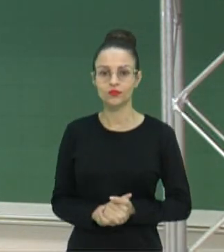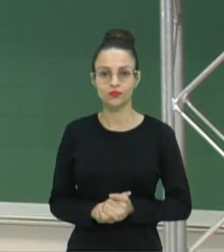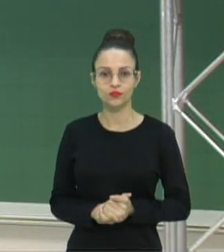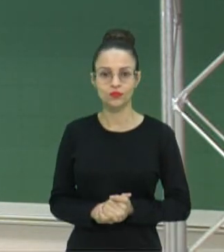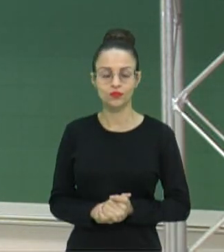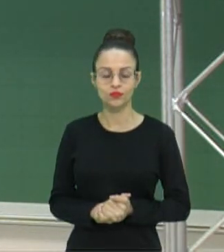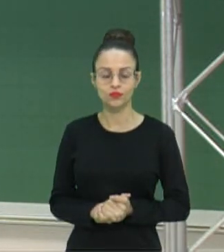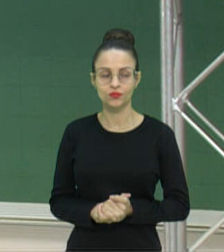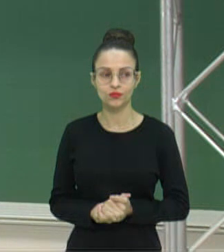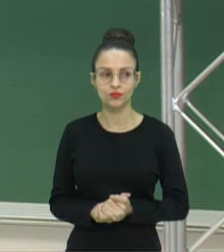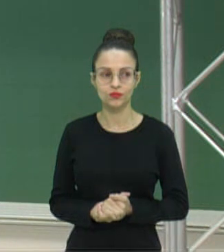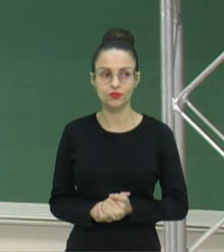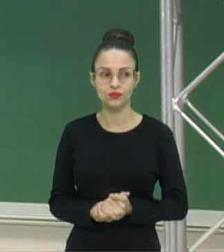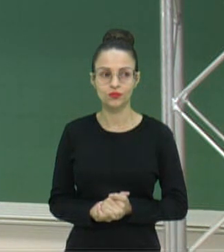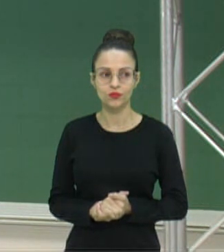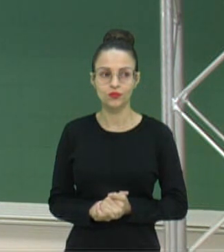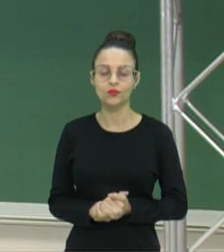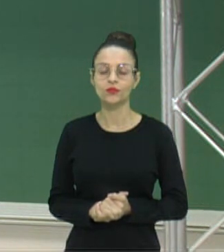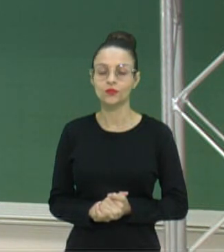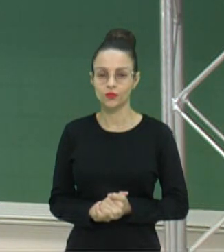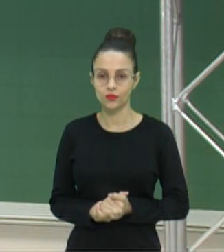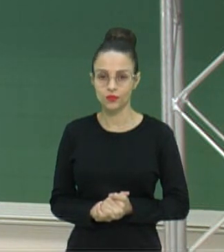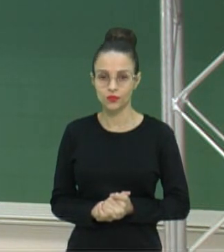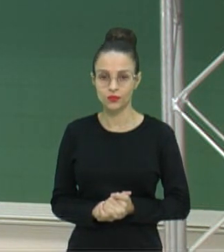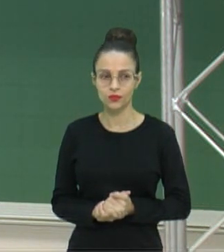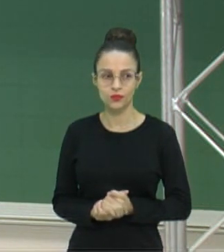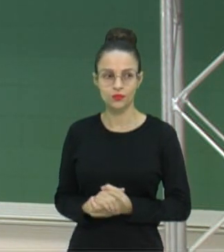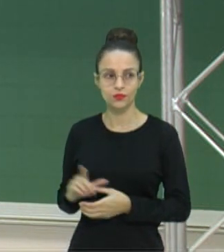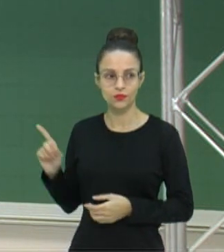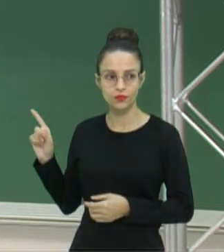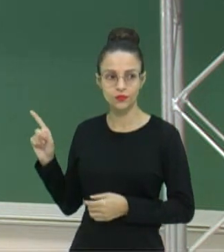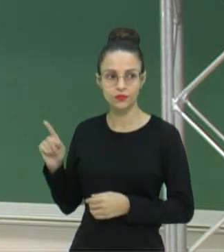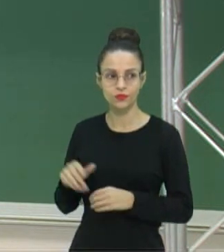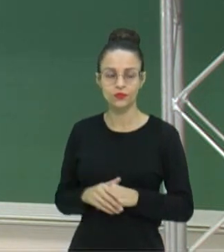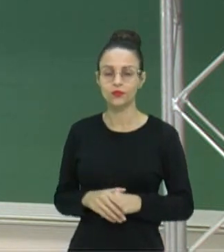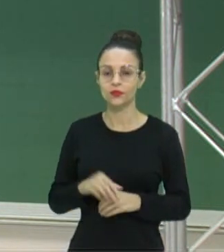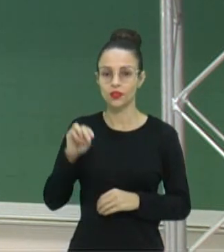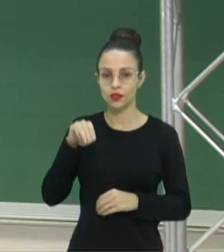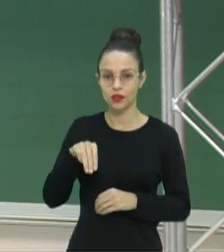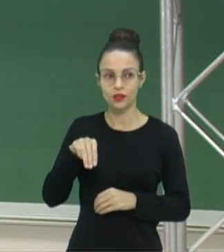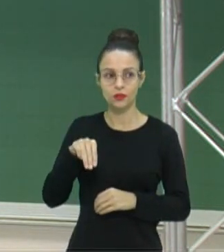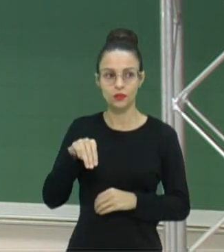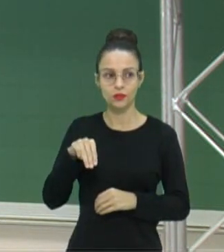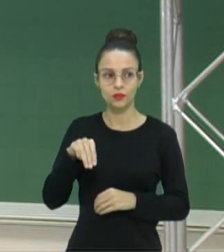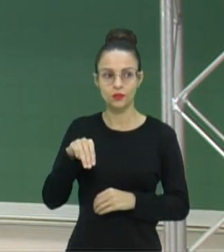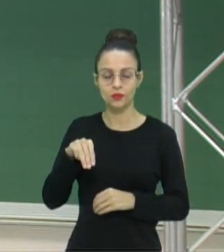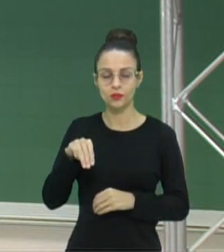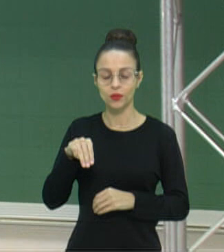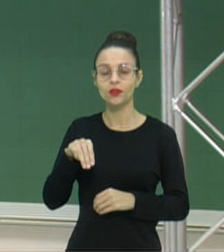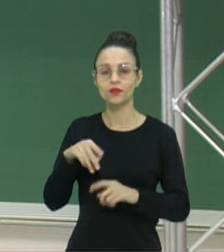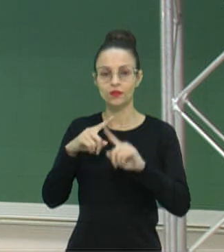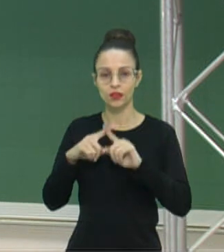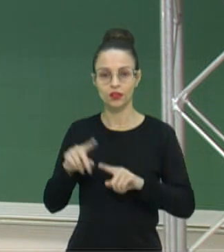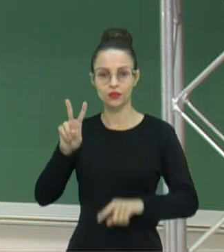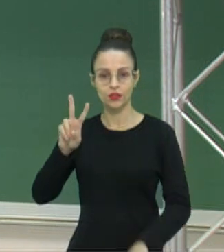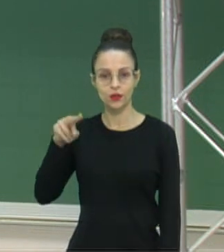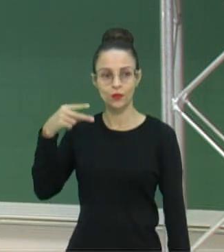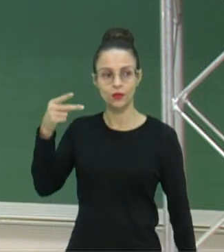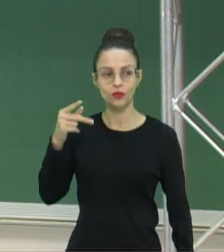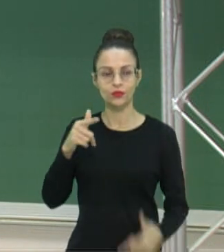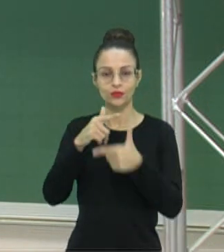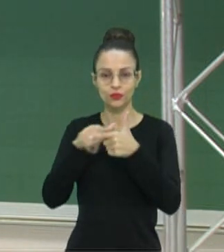traduzindo em miúdos, eu posso dizer que esse cara será igual a isso.